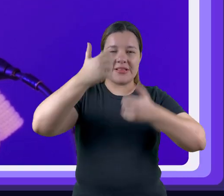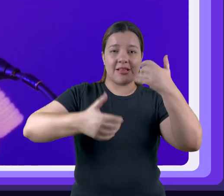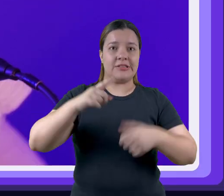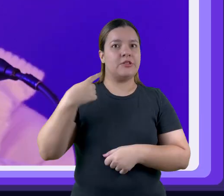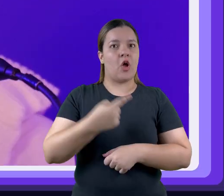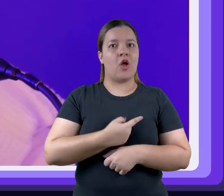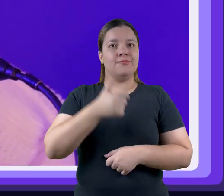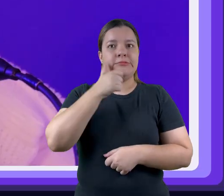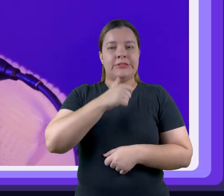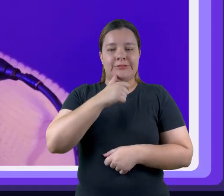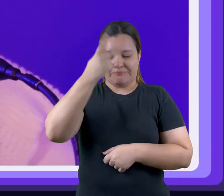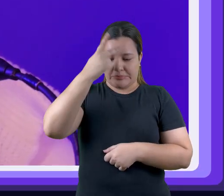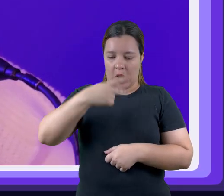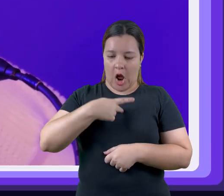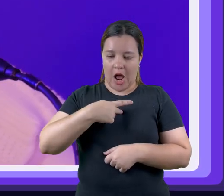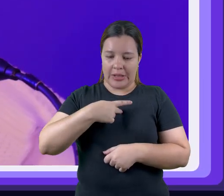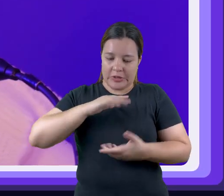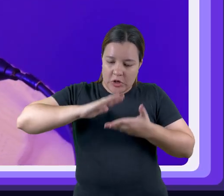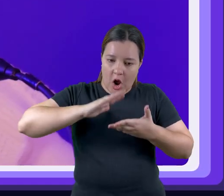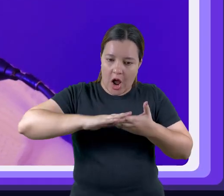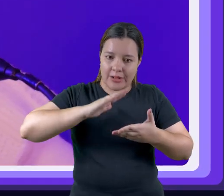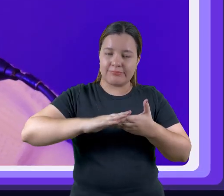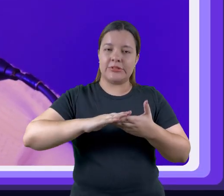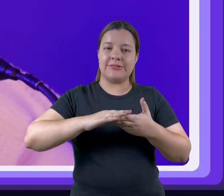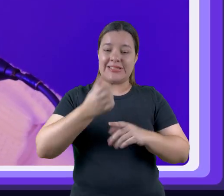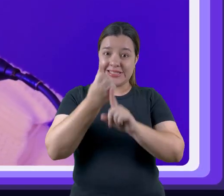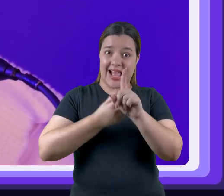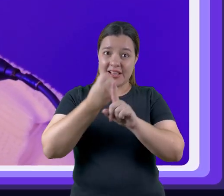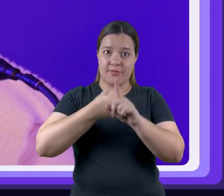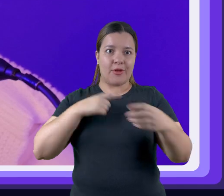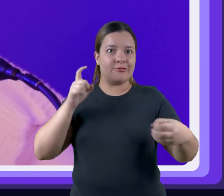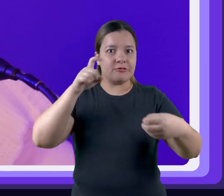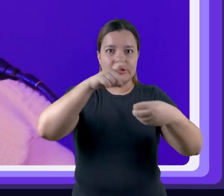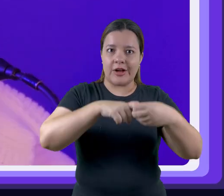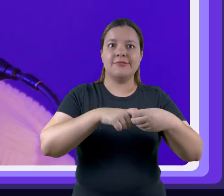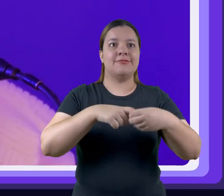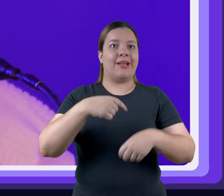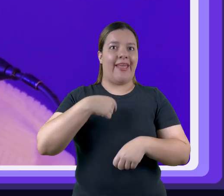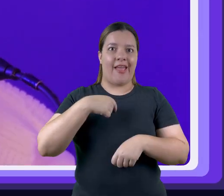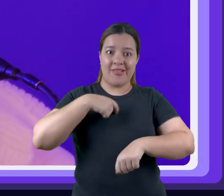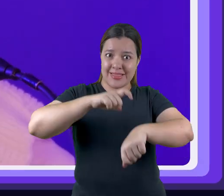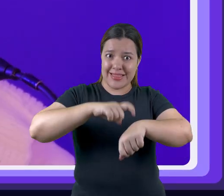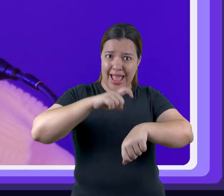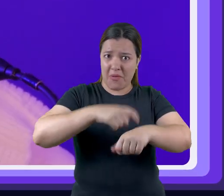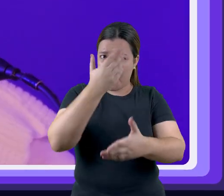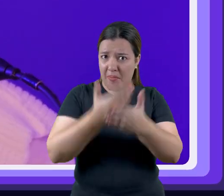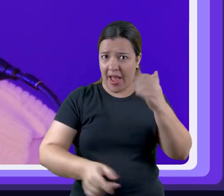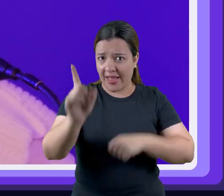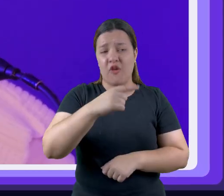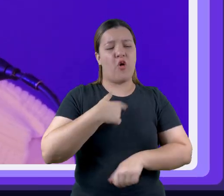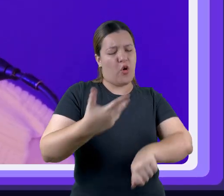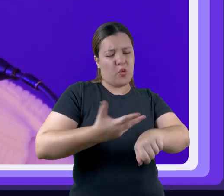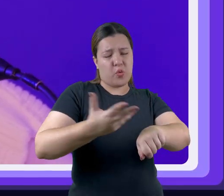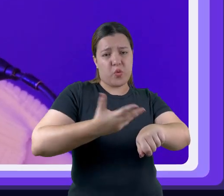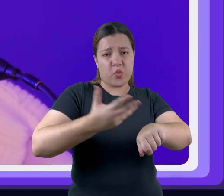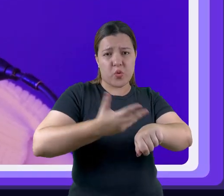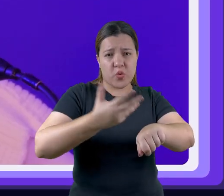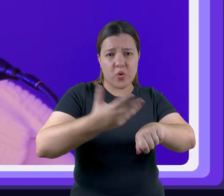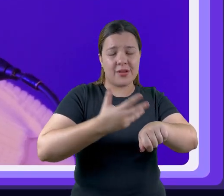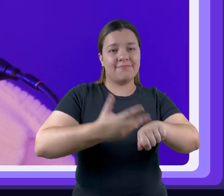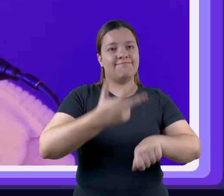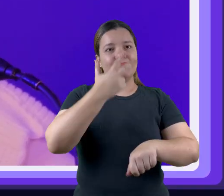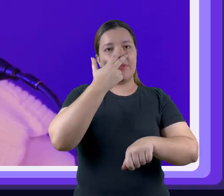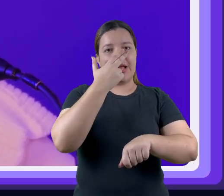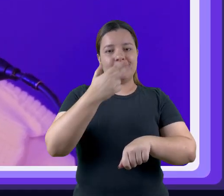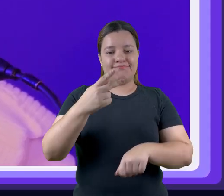da gente ser exigente a hora que você volta você fala eu tenho tanta coisa para correr atrás agora e esse essa